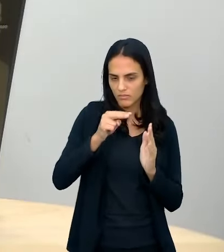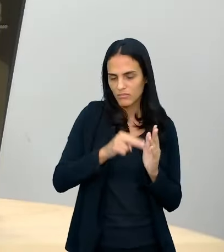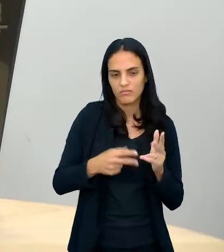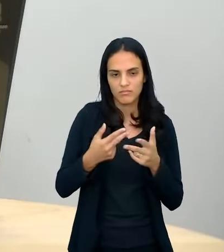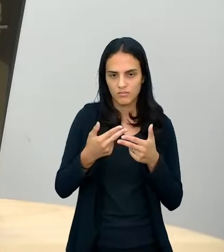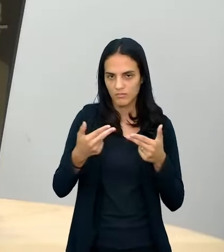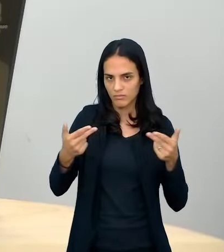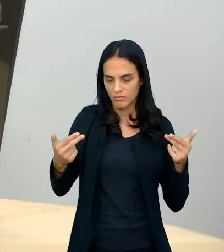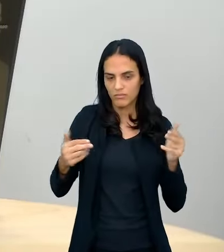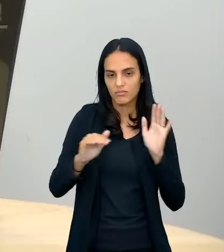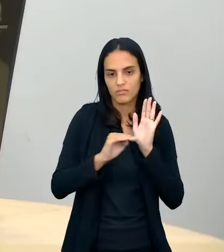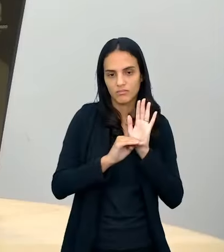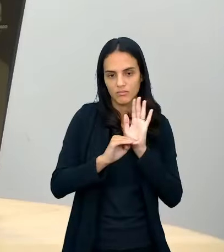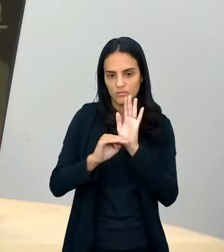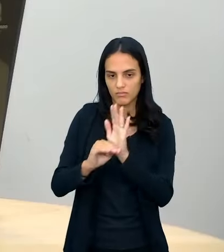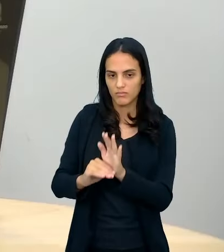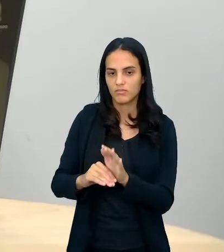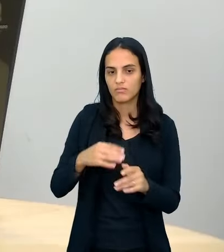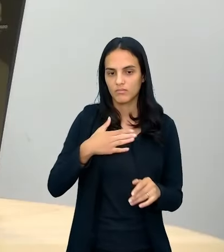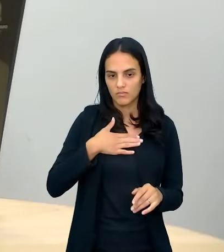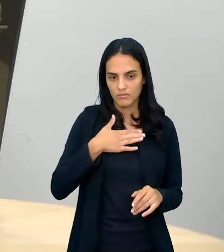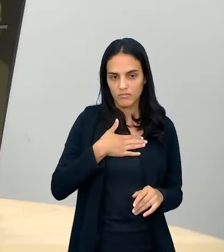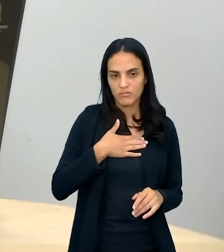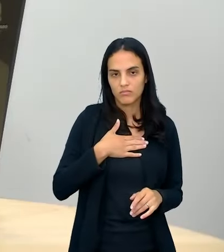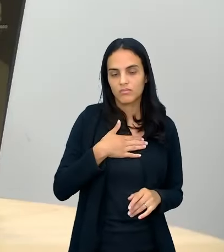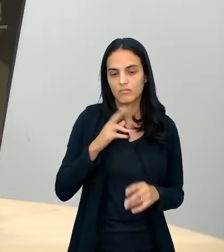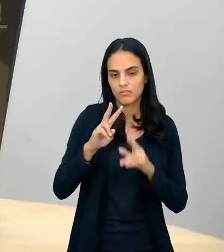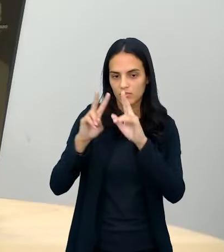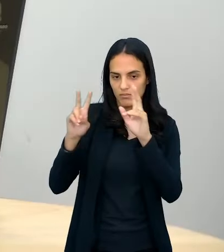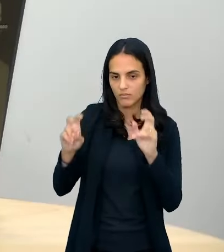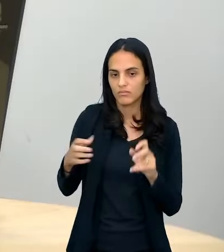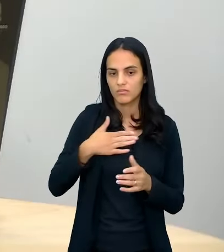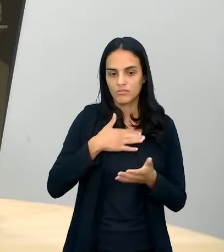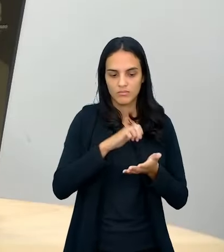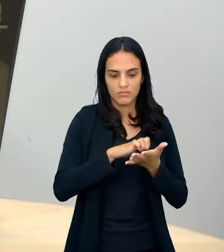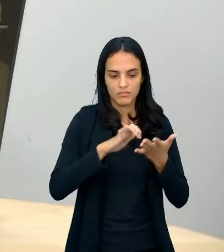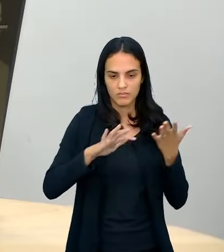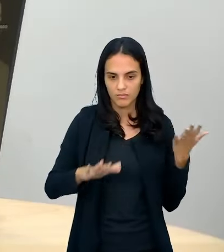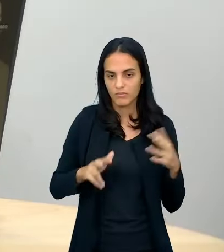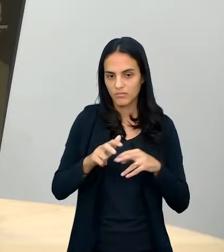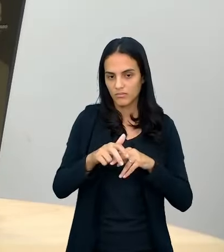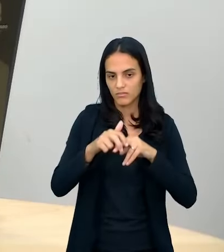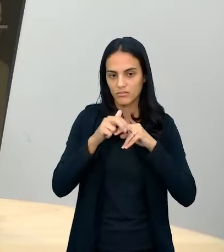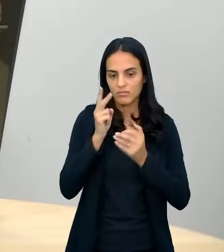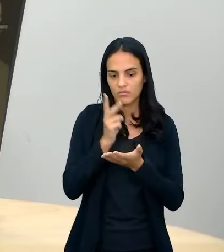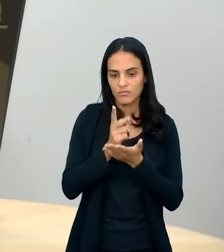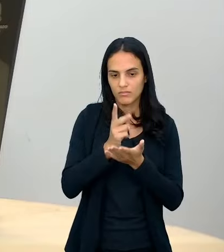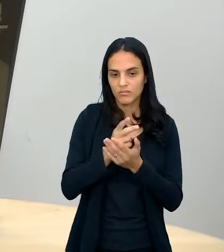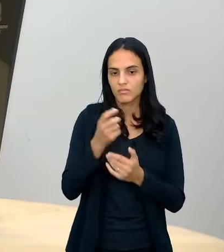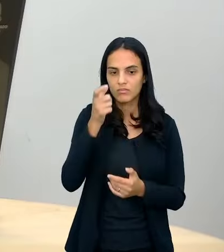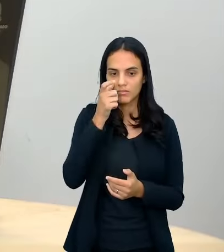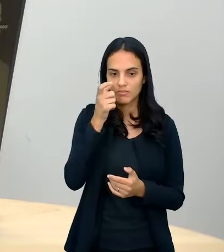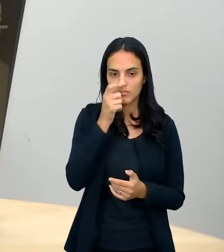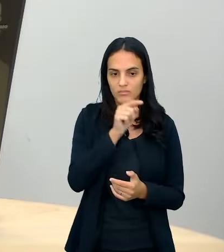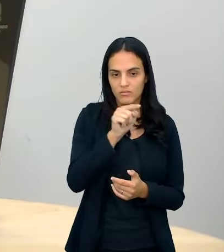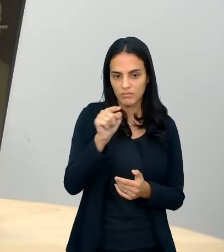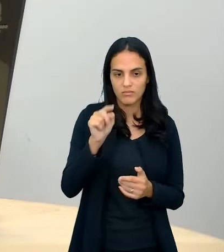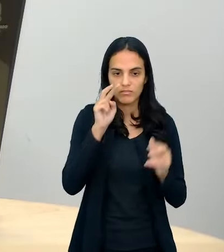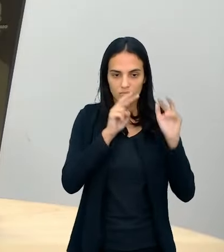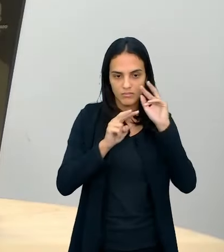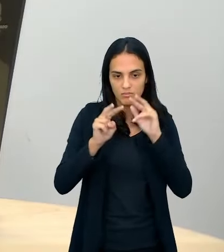enfim, que vai auxiliar o meu componente aqui nas minhas atividades. Então, por isso que é sempre interessante vocês olharem